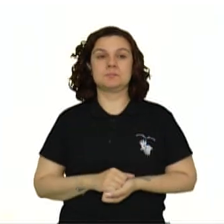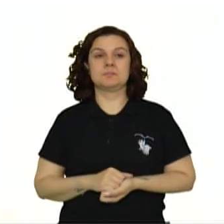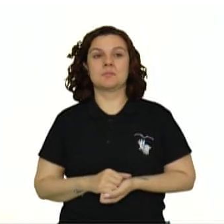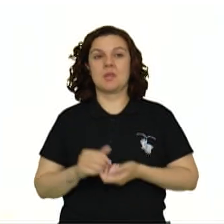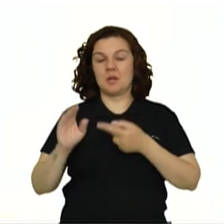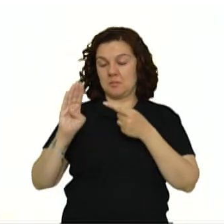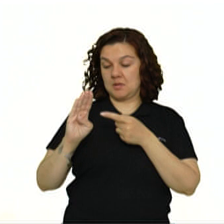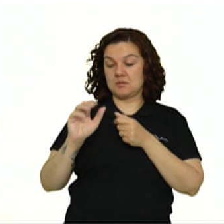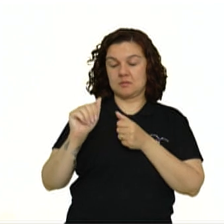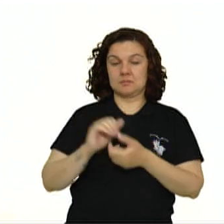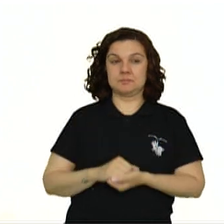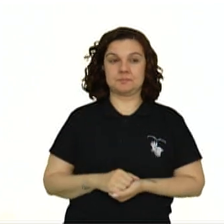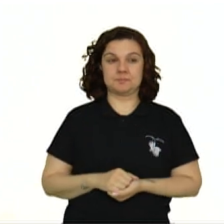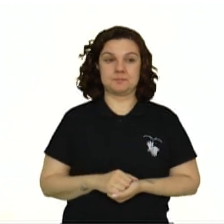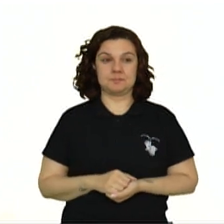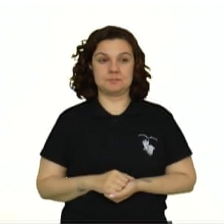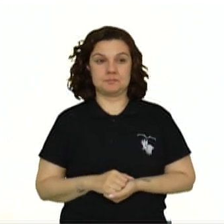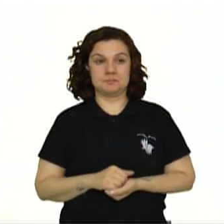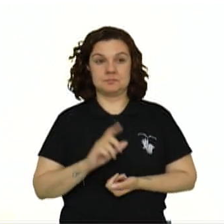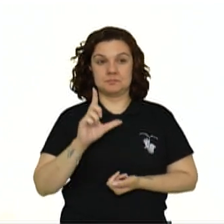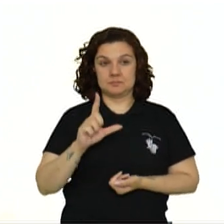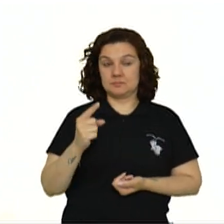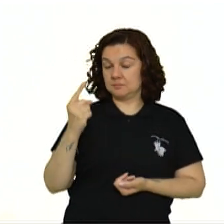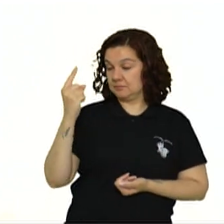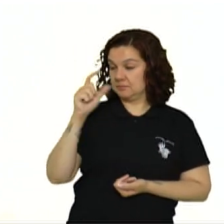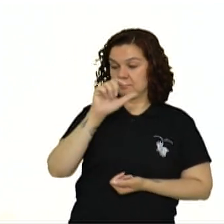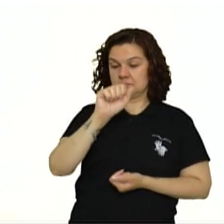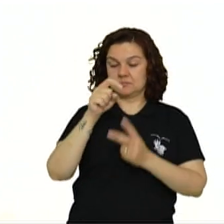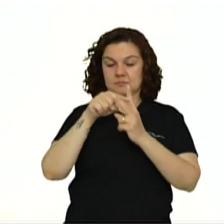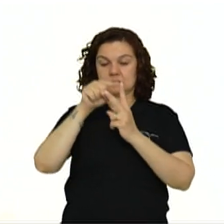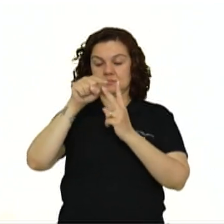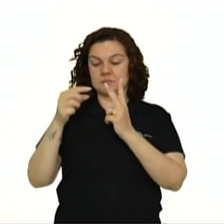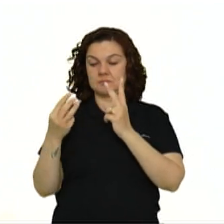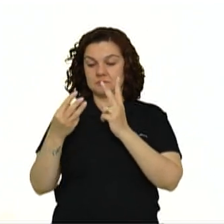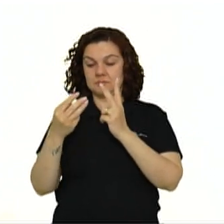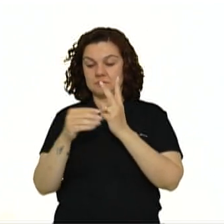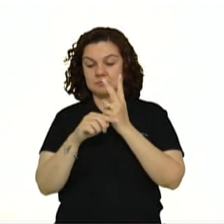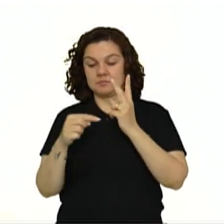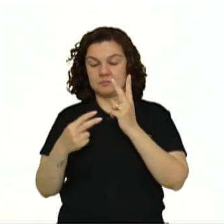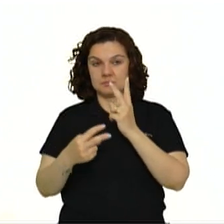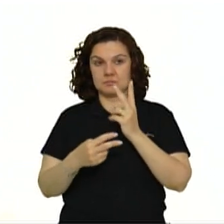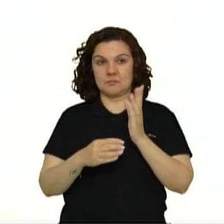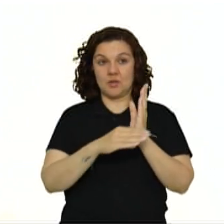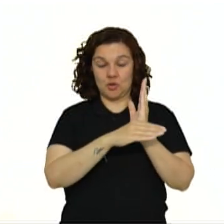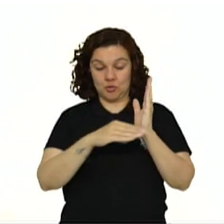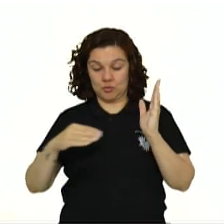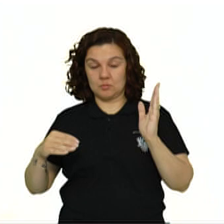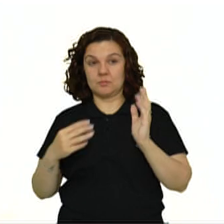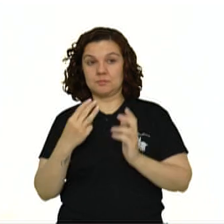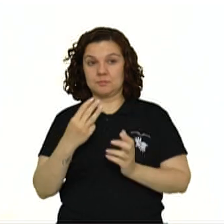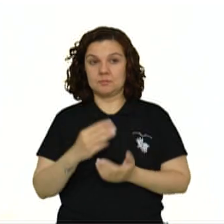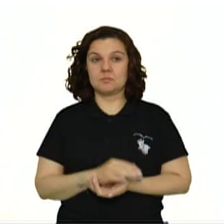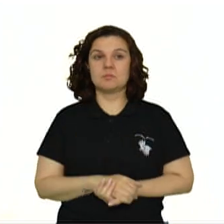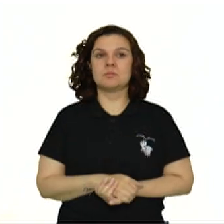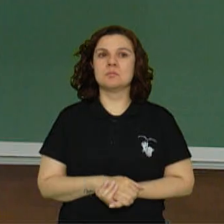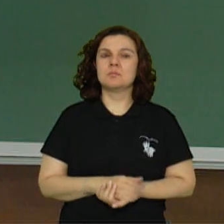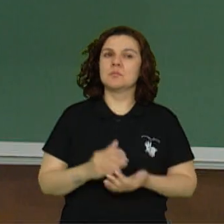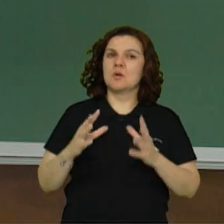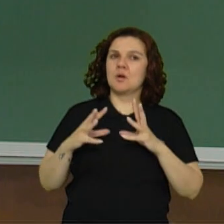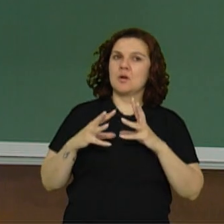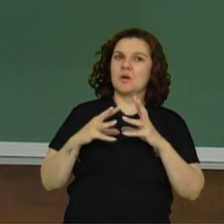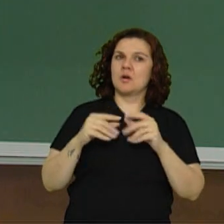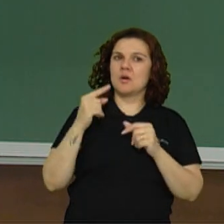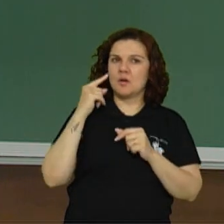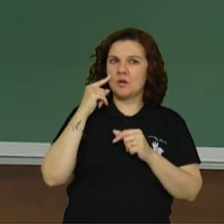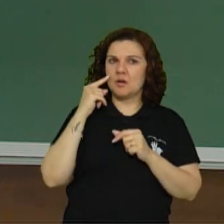base vale A, altura, A raiz de 3 sobre 2, todo mundo dividido por 3. Na hora de dividir essa